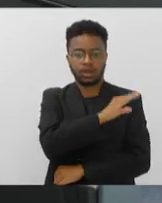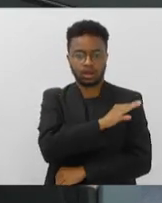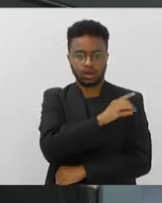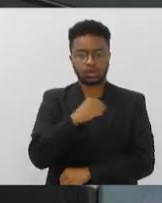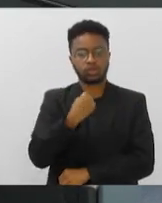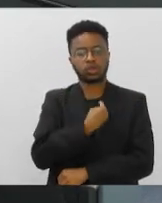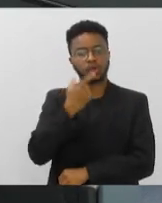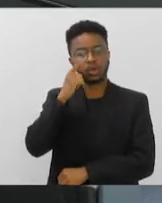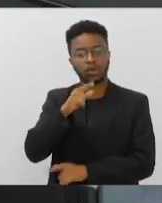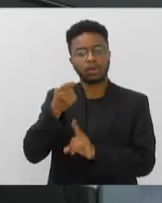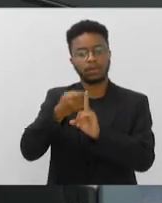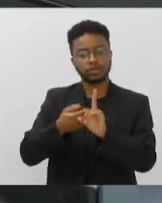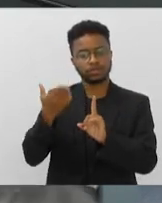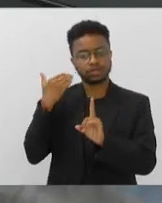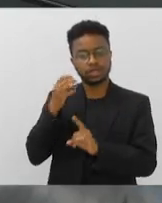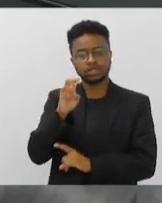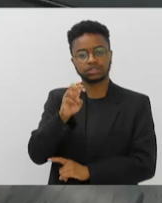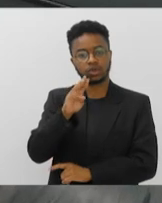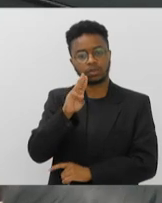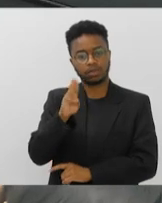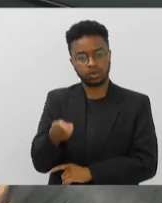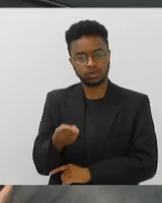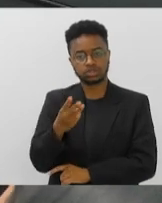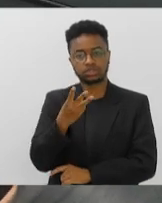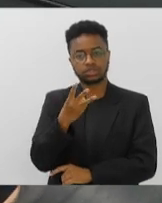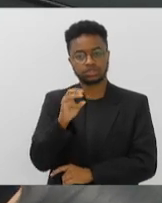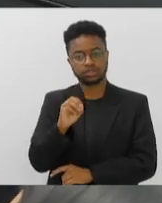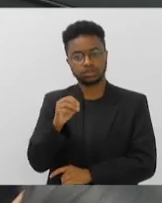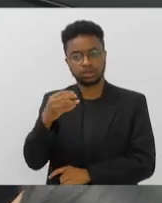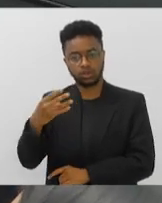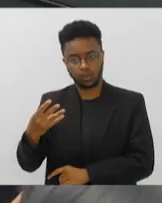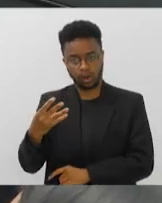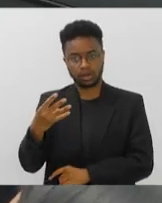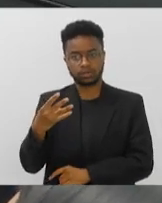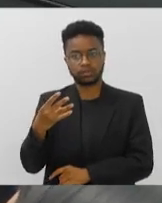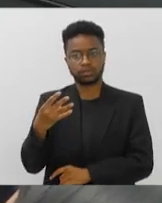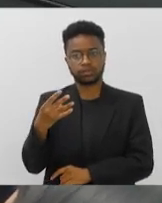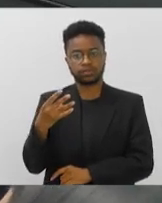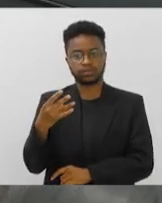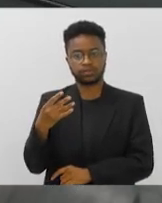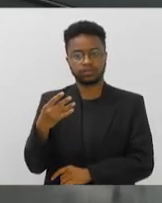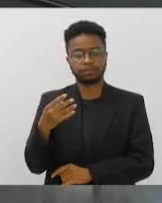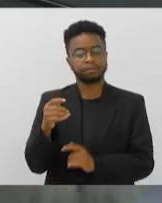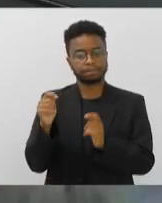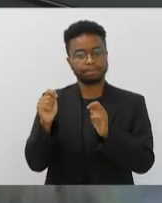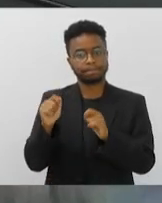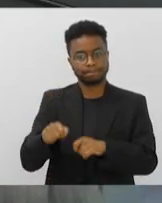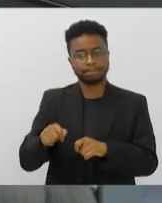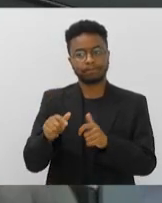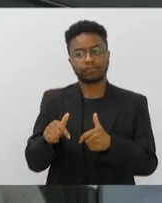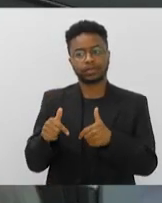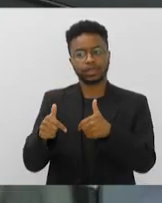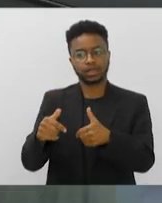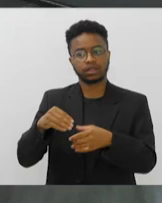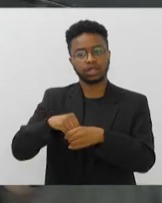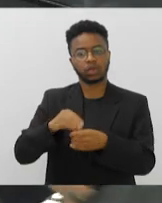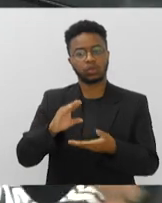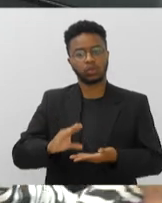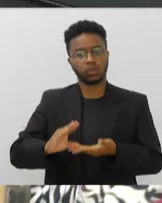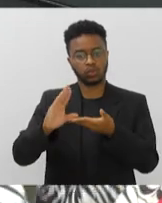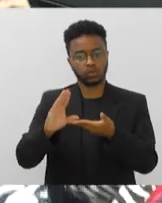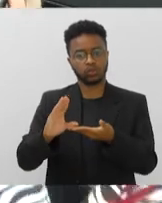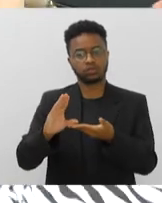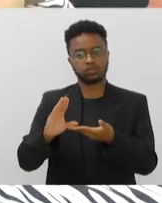passado 5.304 paraas subvenções dos eh todas as oses né dentro do conselho